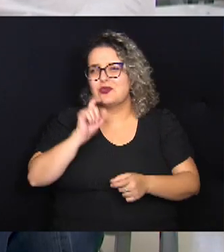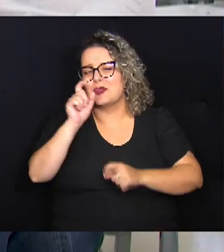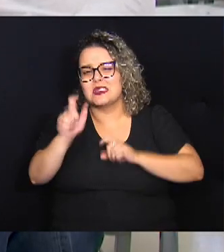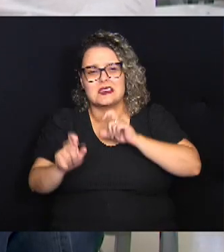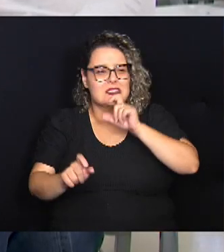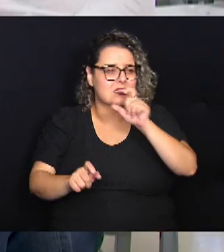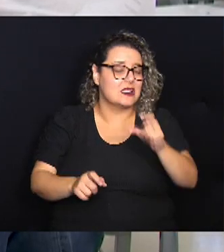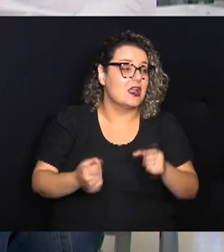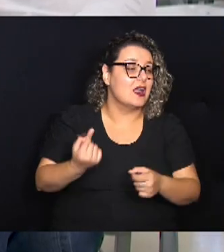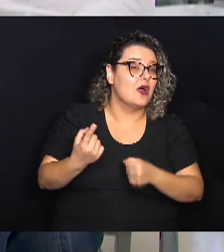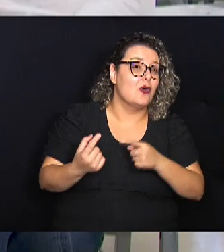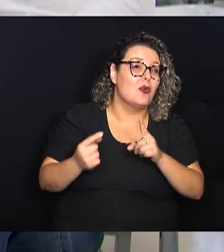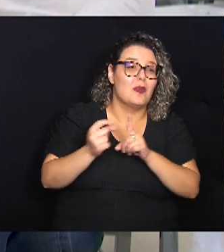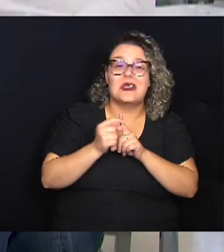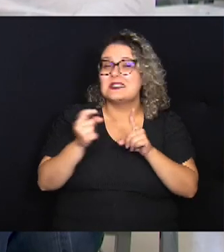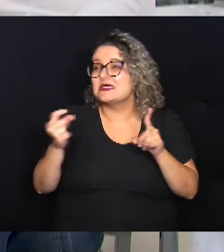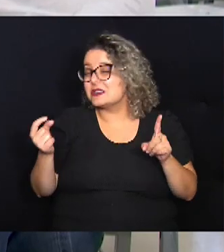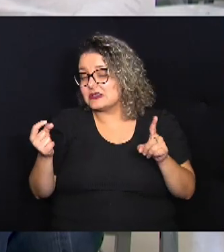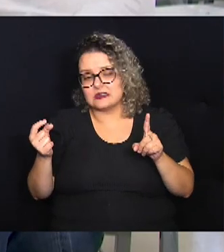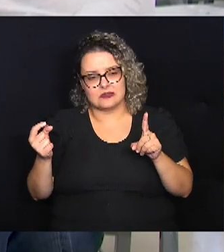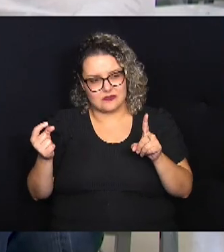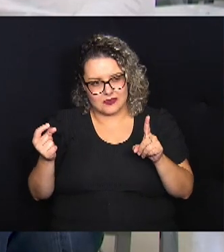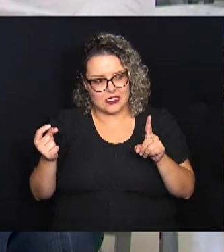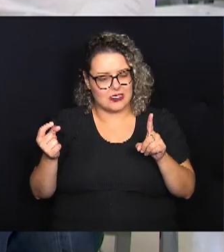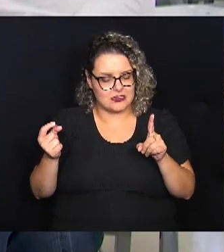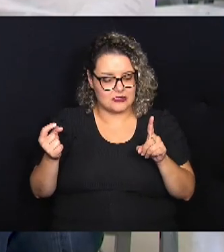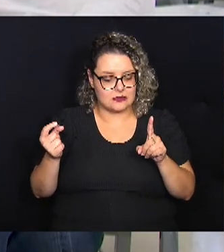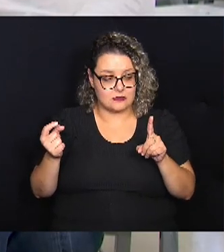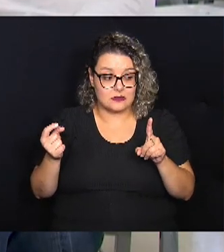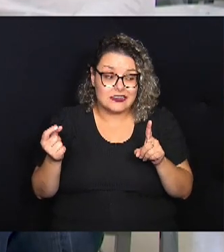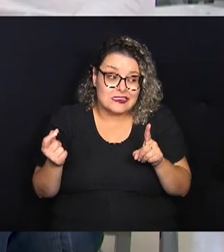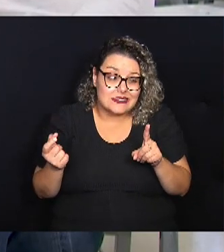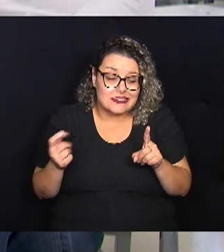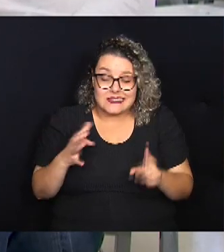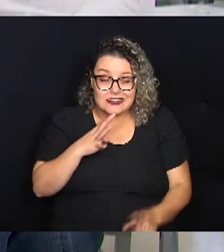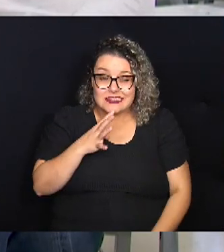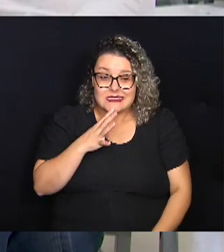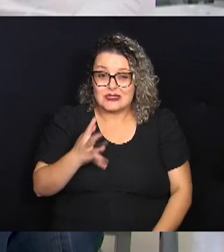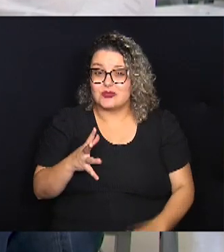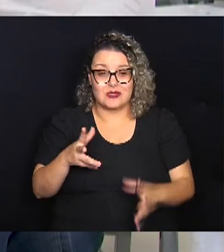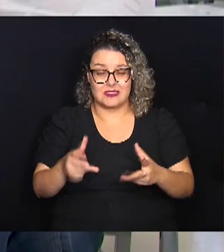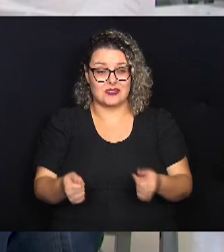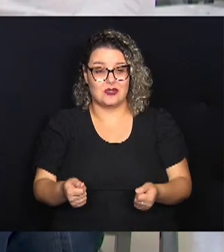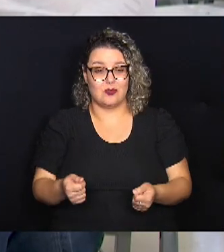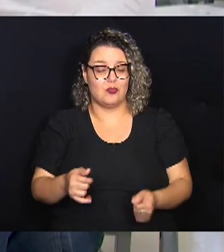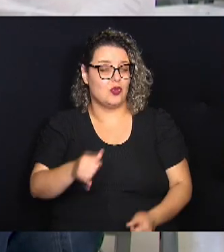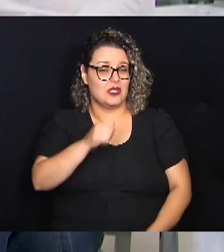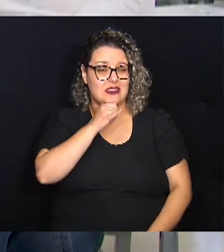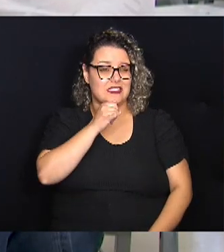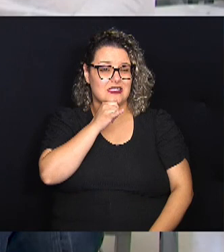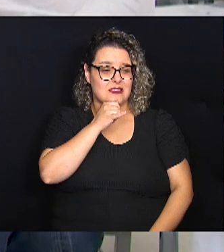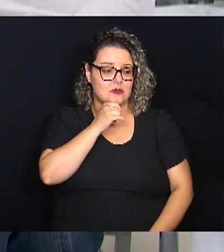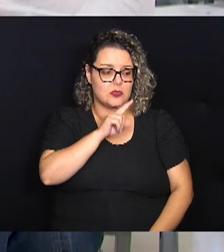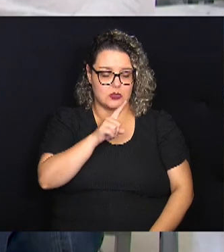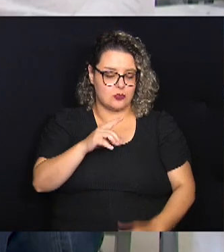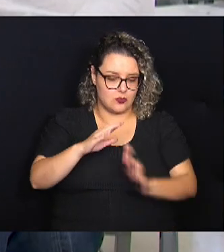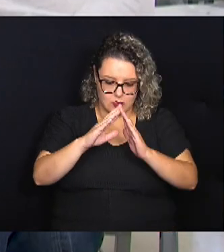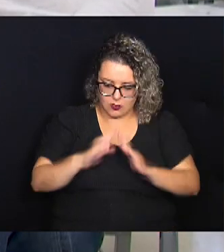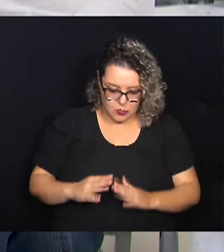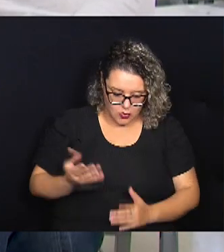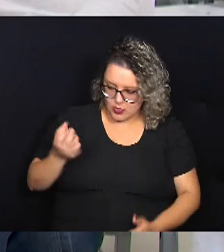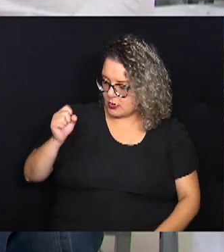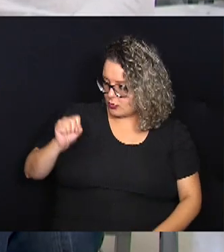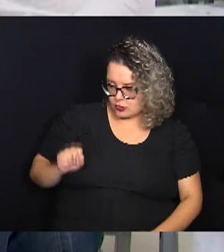algumas expressões que a gente não conhece todas, a gente que não é, por exemplo, do Sul, ou não